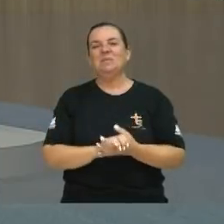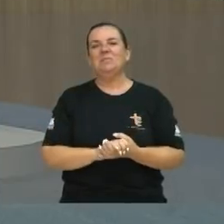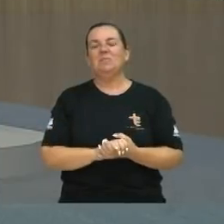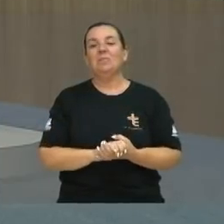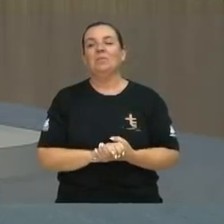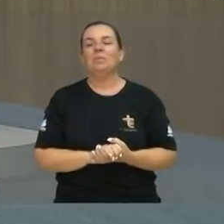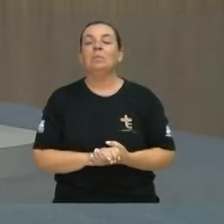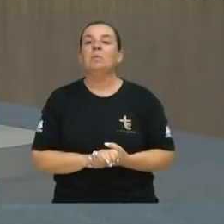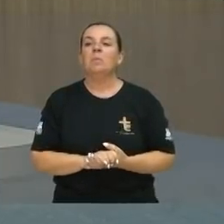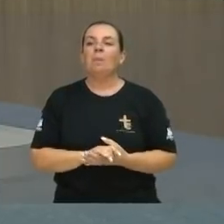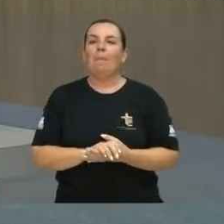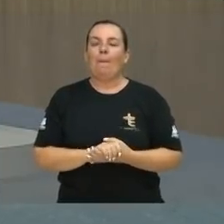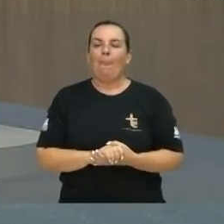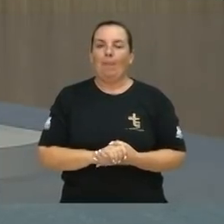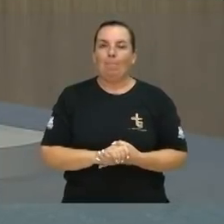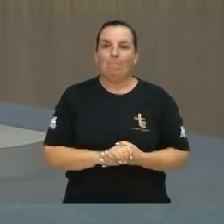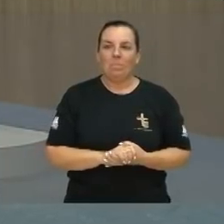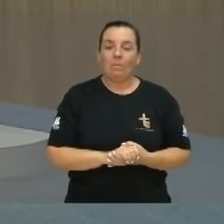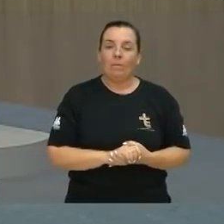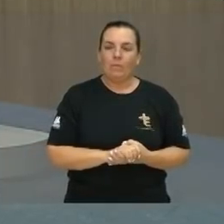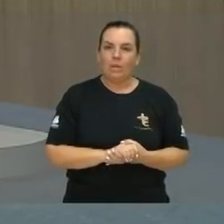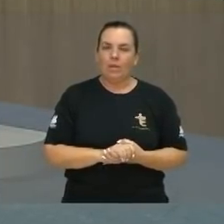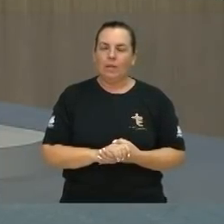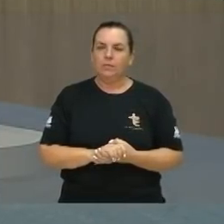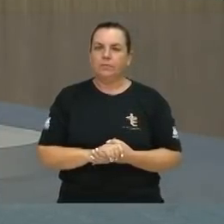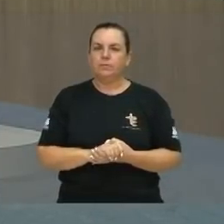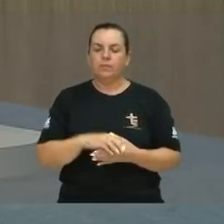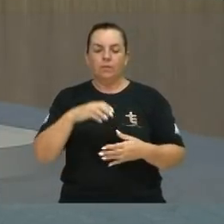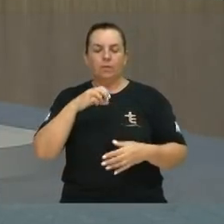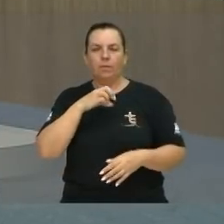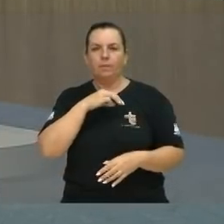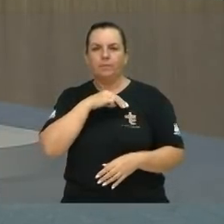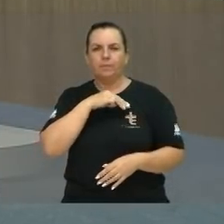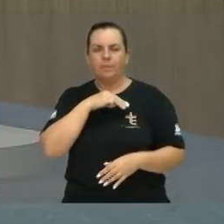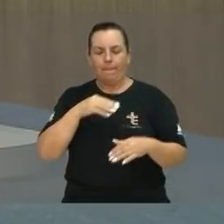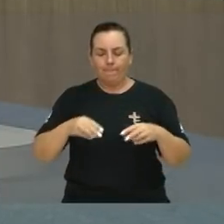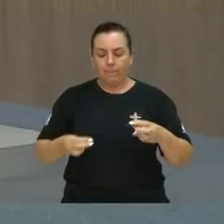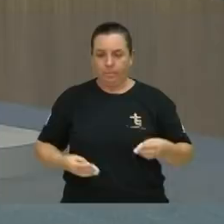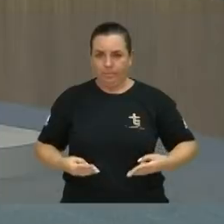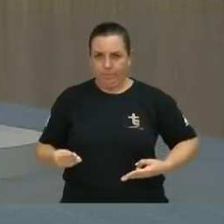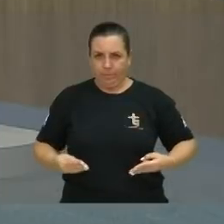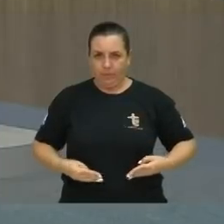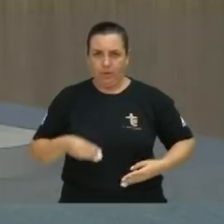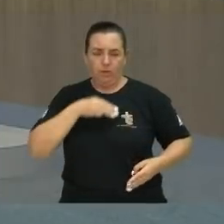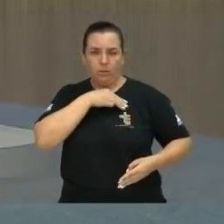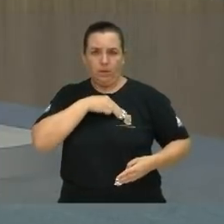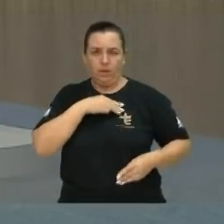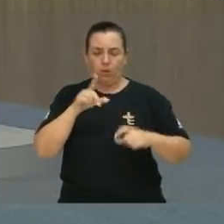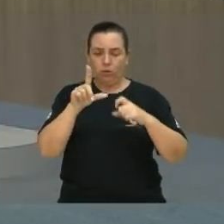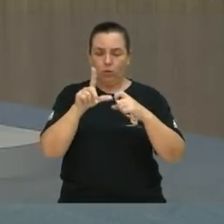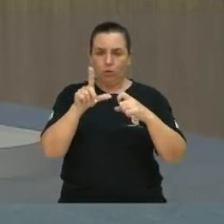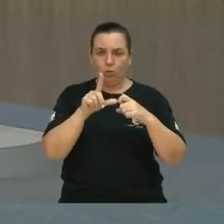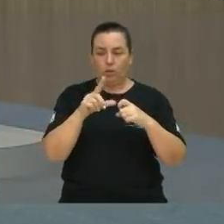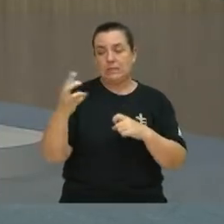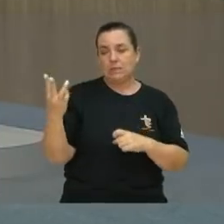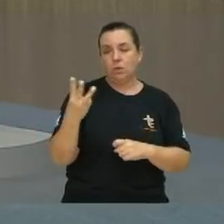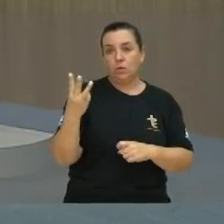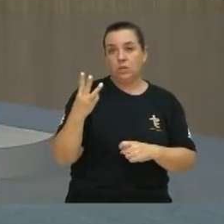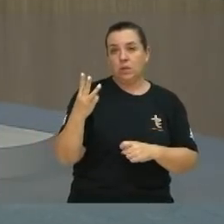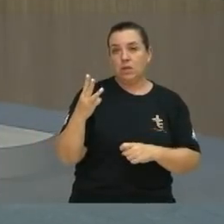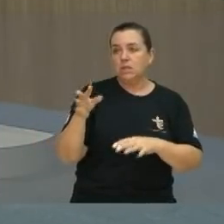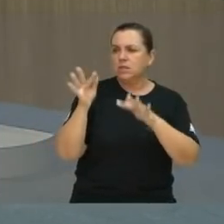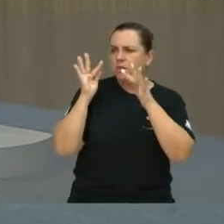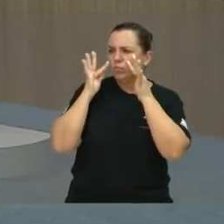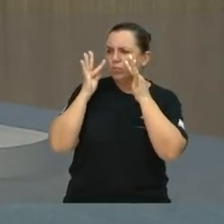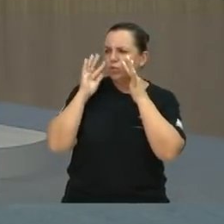bem voltemos marcos mateus e lucas e eles dão mais